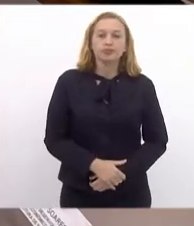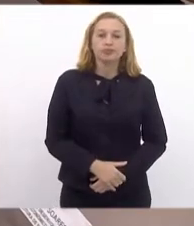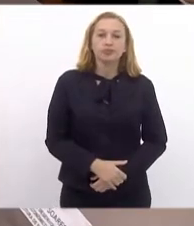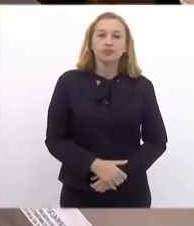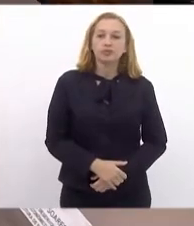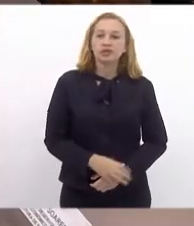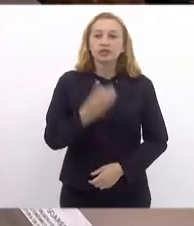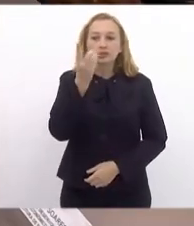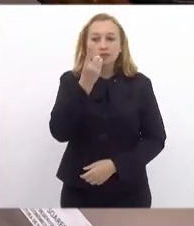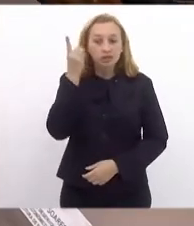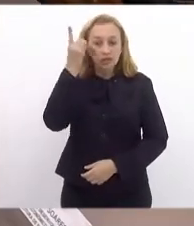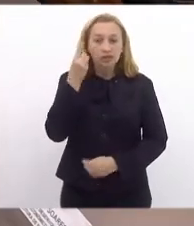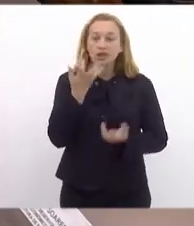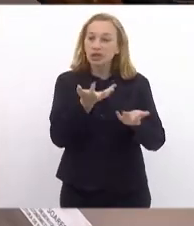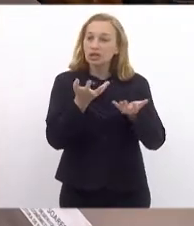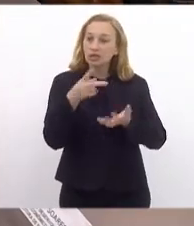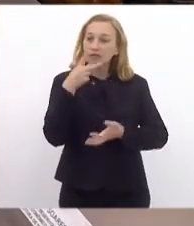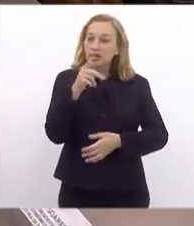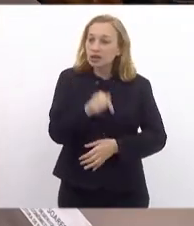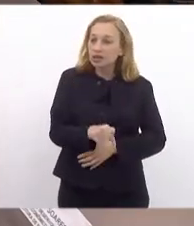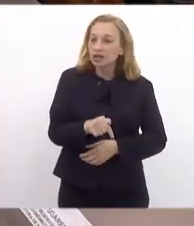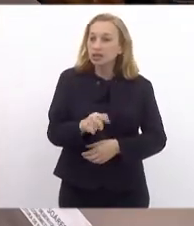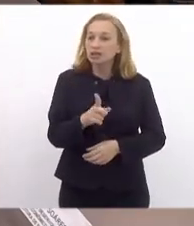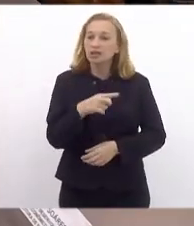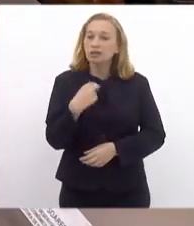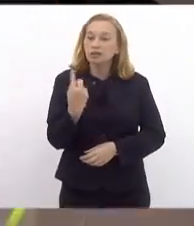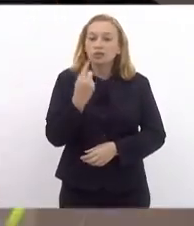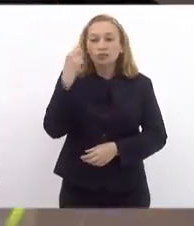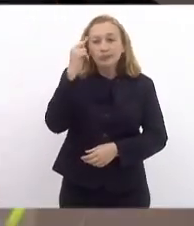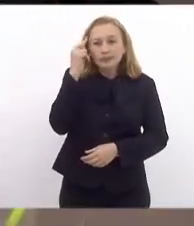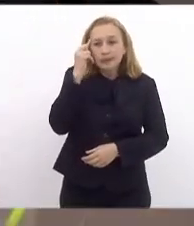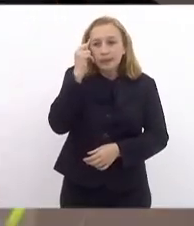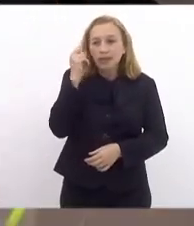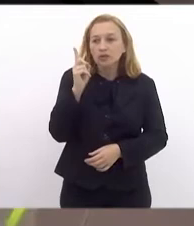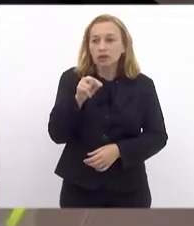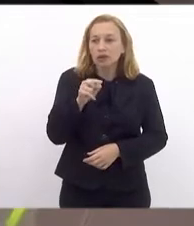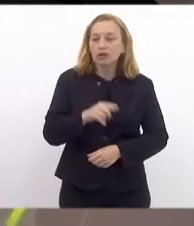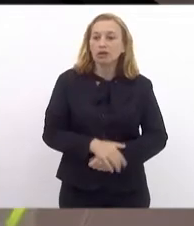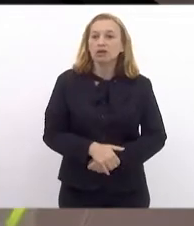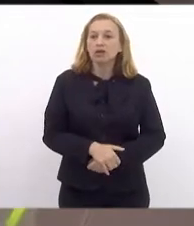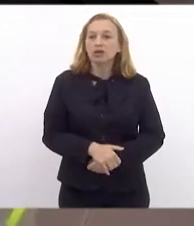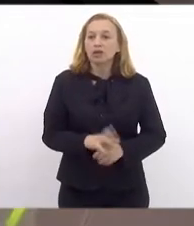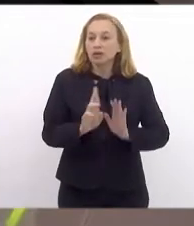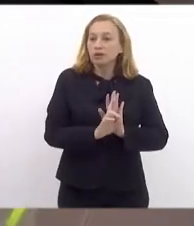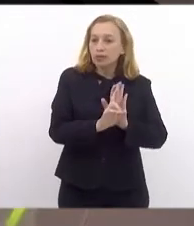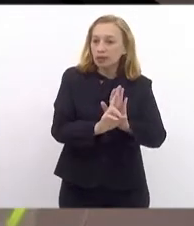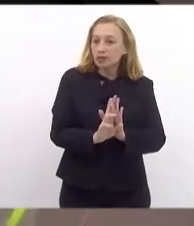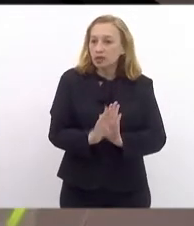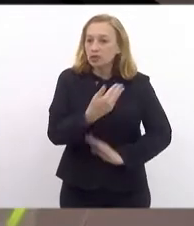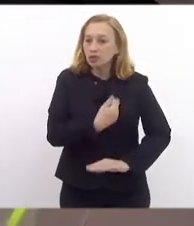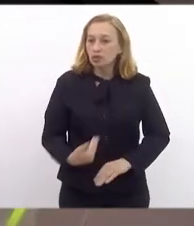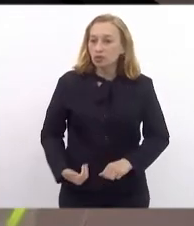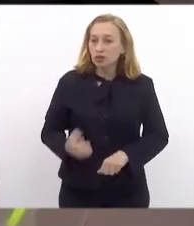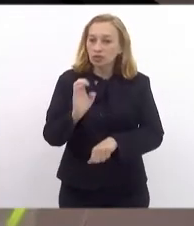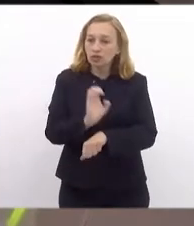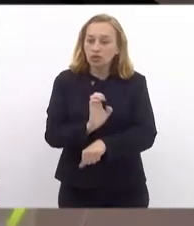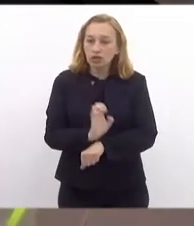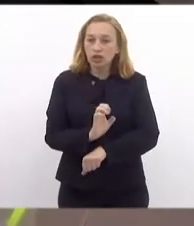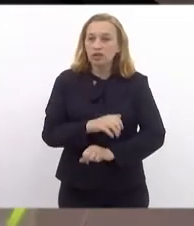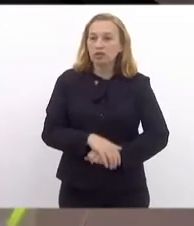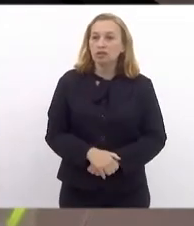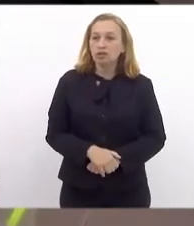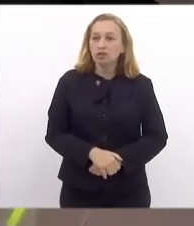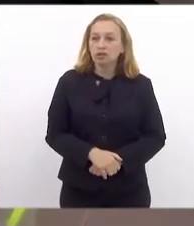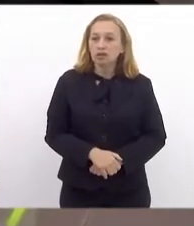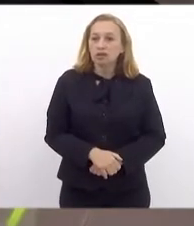o deputado queria trazer aqui para nossa reflexão né como representante do Governo do Estado e tendo em mente